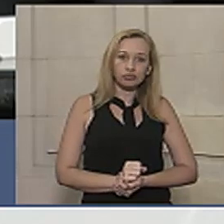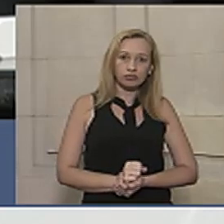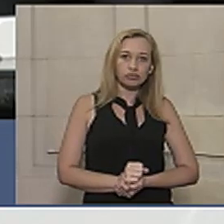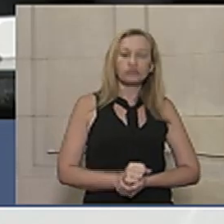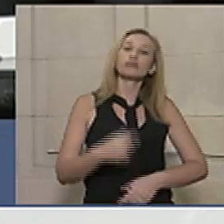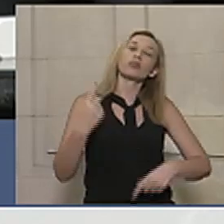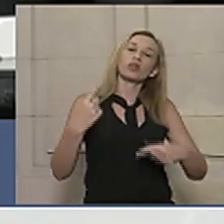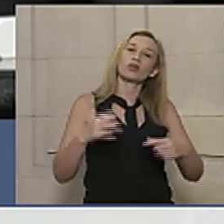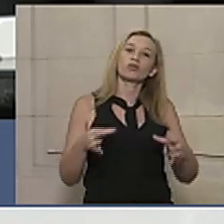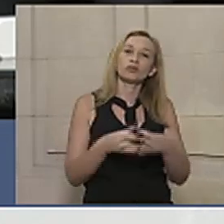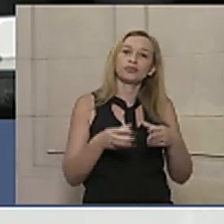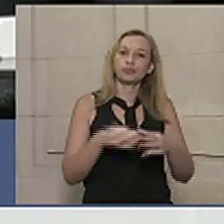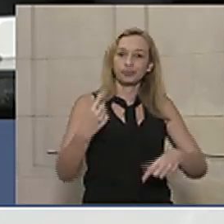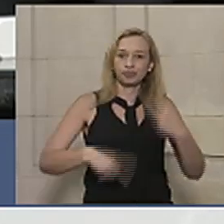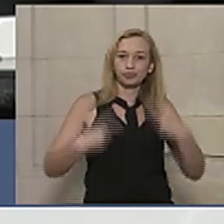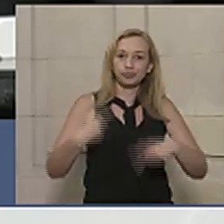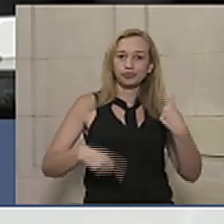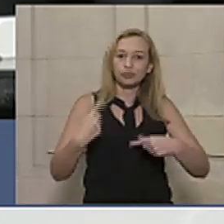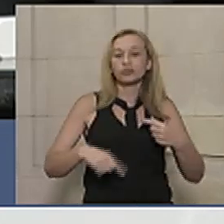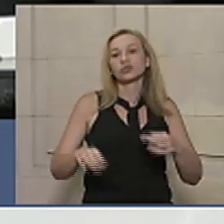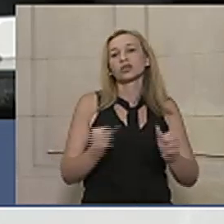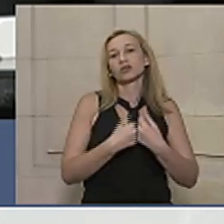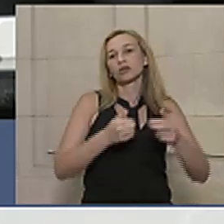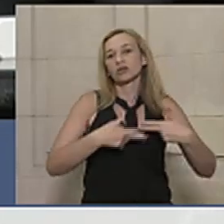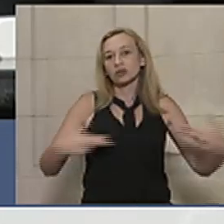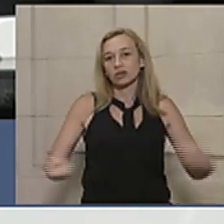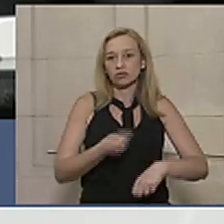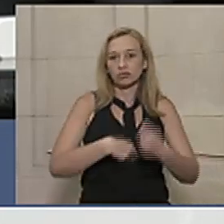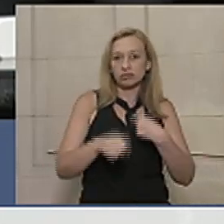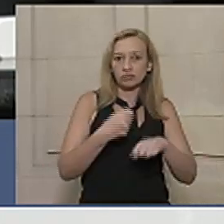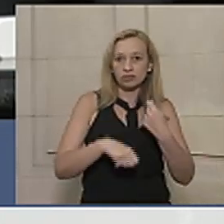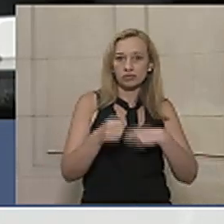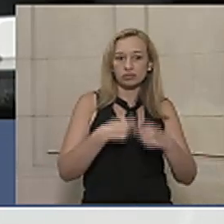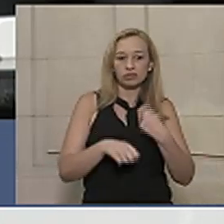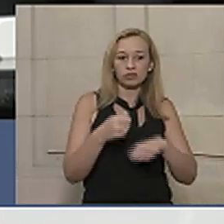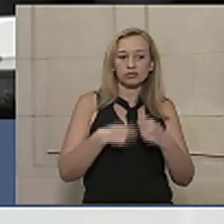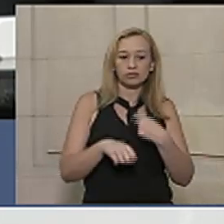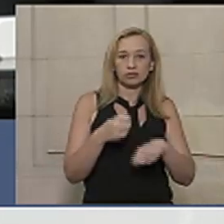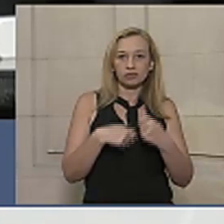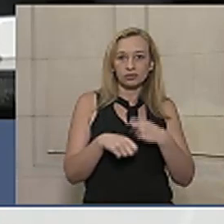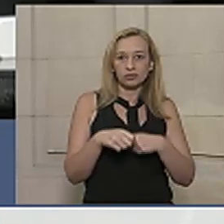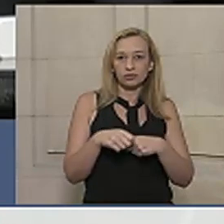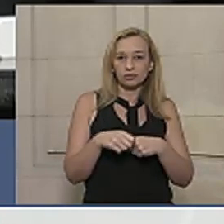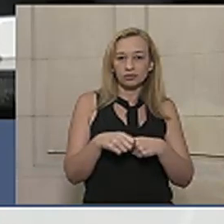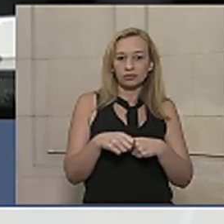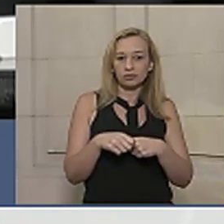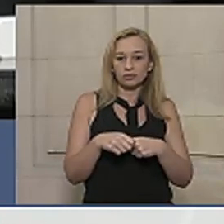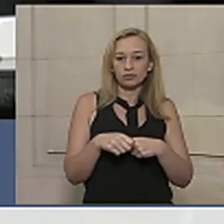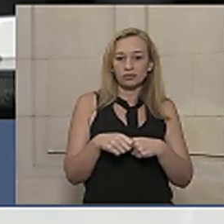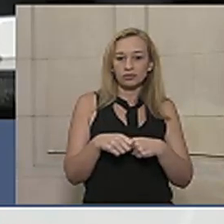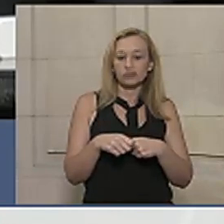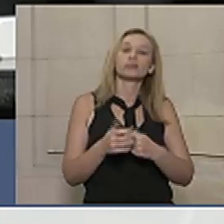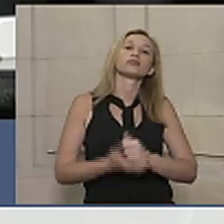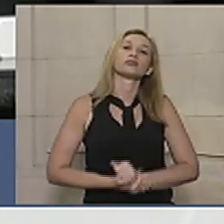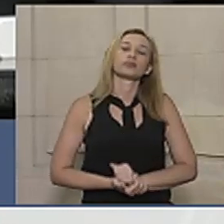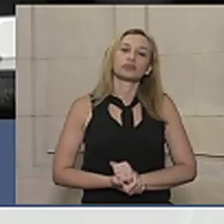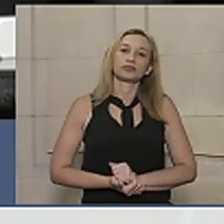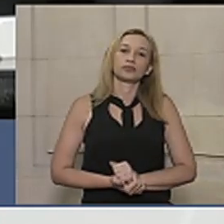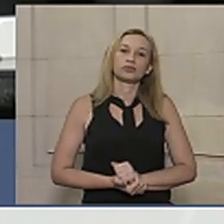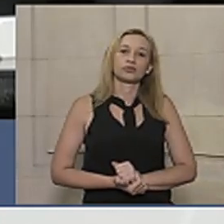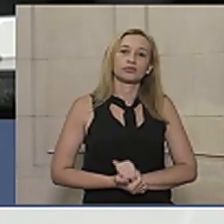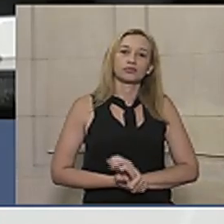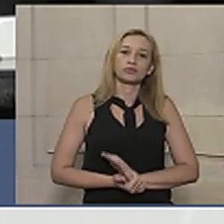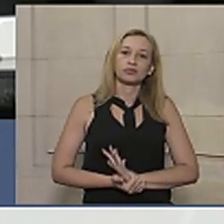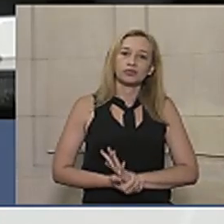das comissões de Constituição, Justiça, de Transporte, de Orçamento, Finanças, Fiscalização Financeira e Controles. Para emitir parecer pela Comissão de